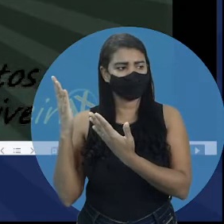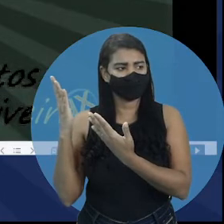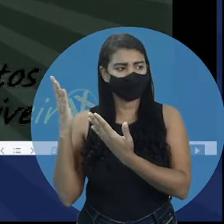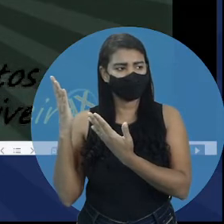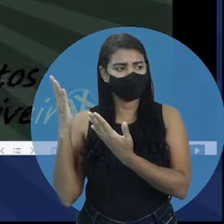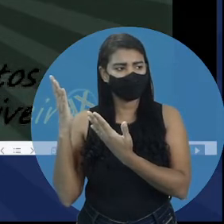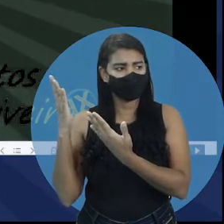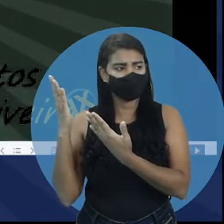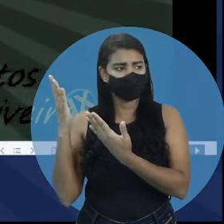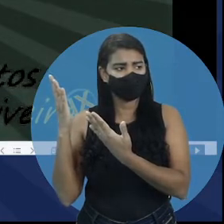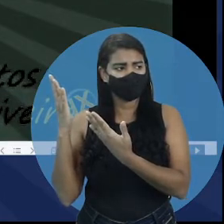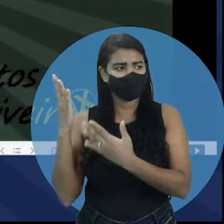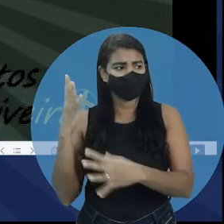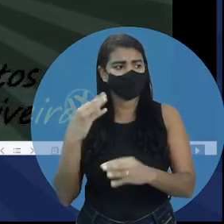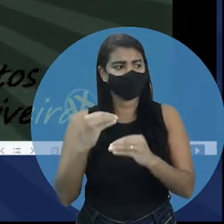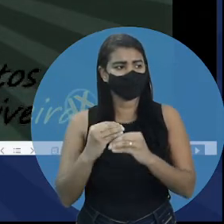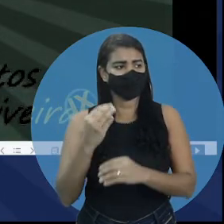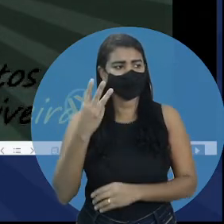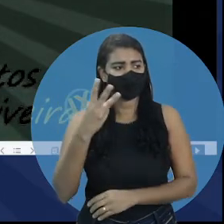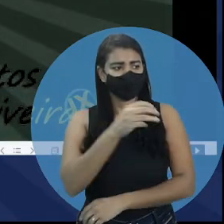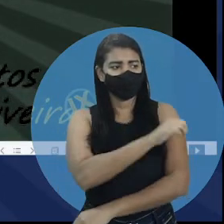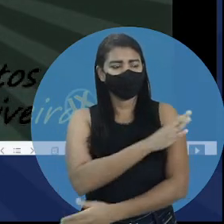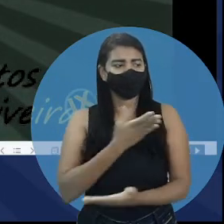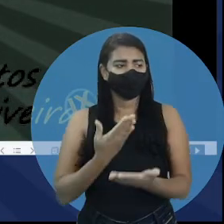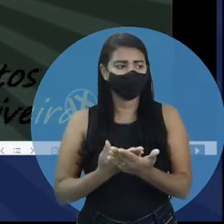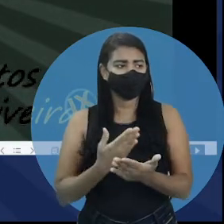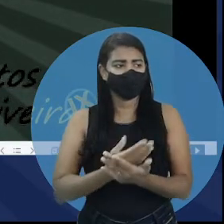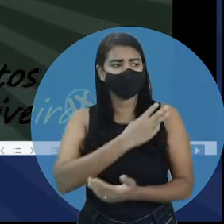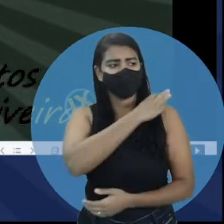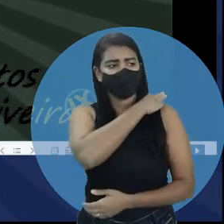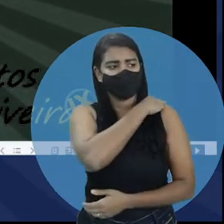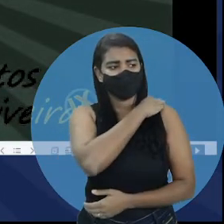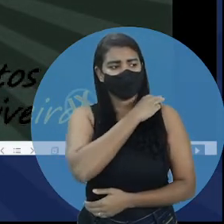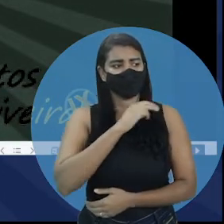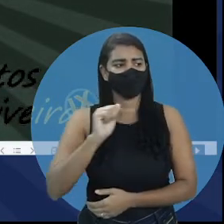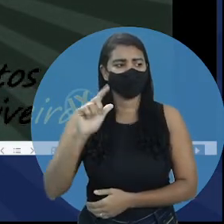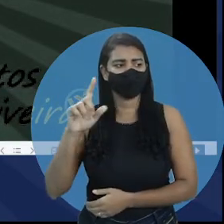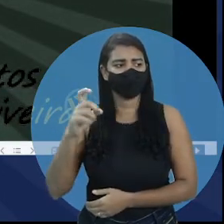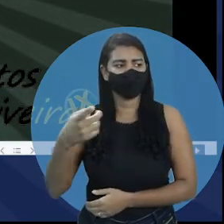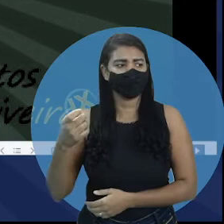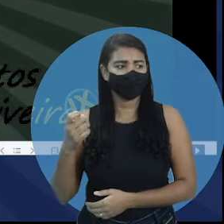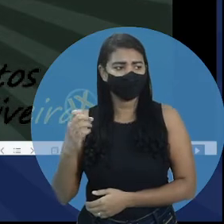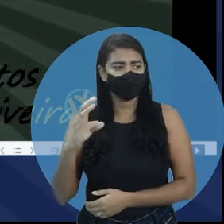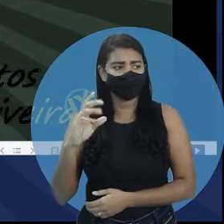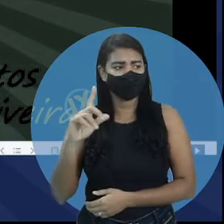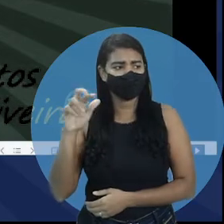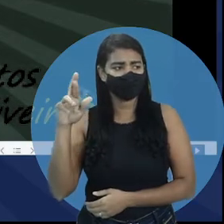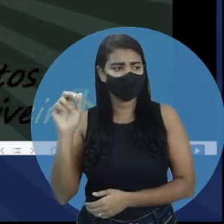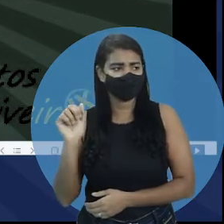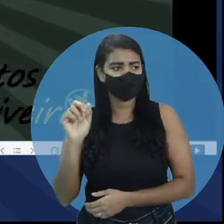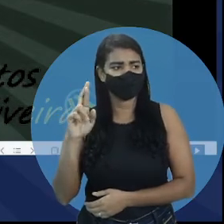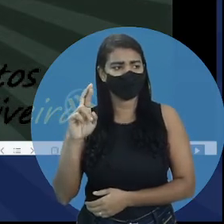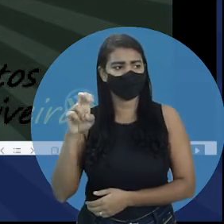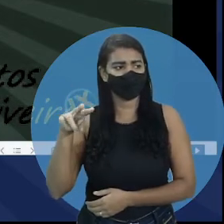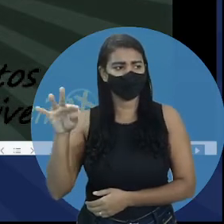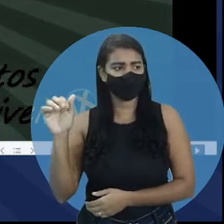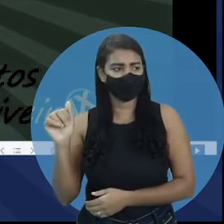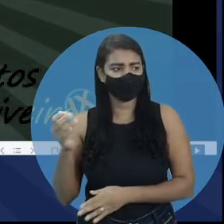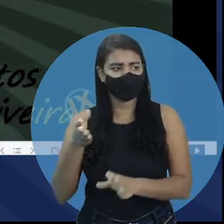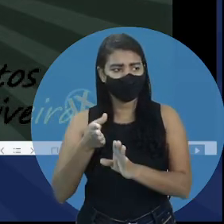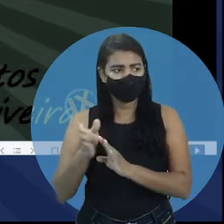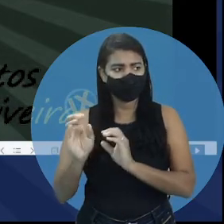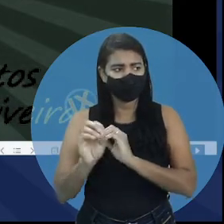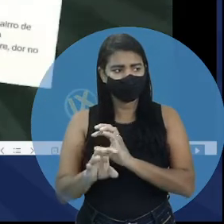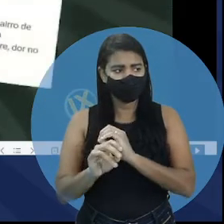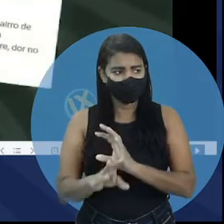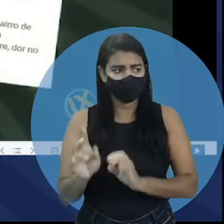E o trabalho era composto por 3 estudantes do terceiro ano do ensino médio, o Alex, a Clara e a Renata, e sob minha orientação.